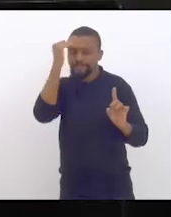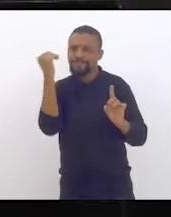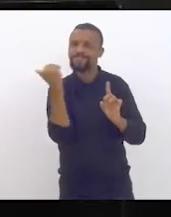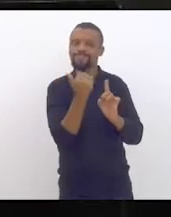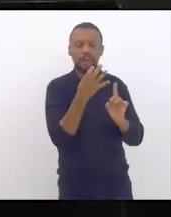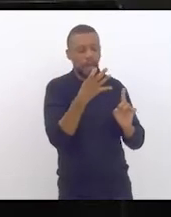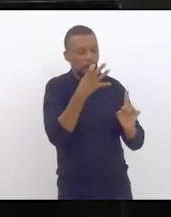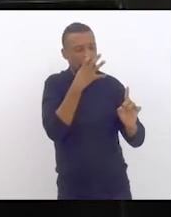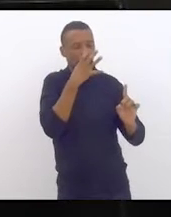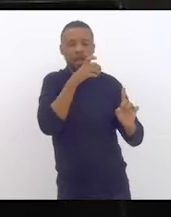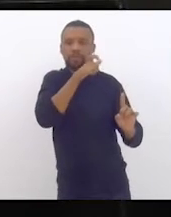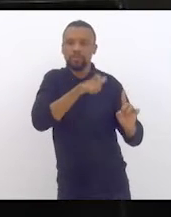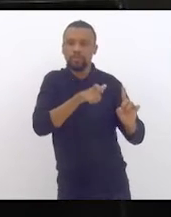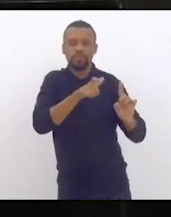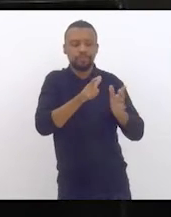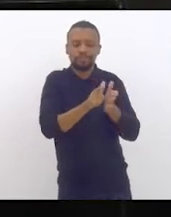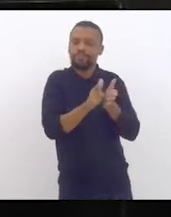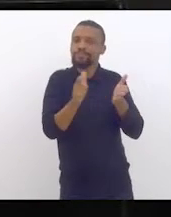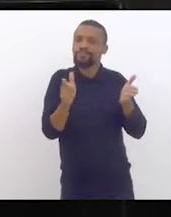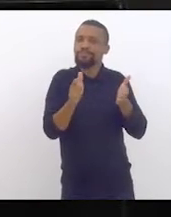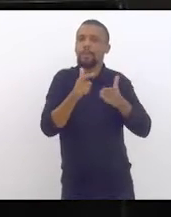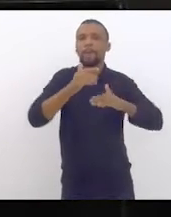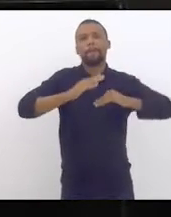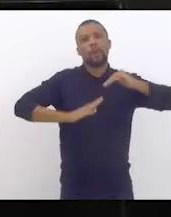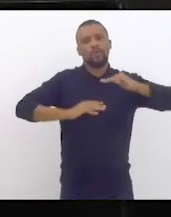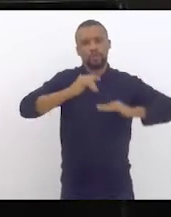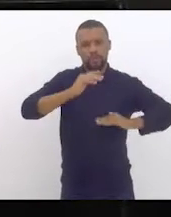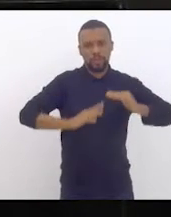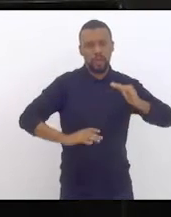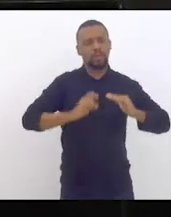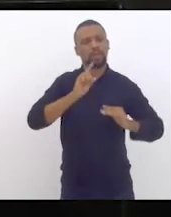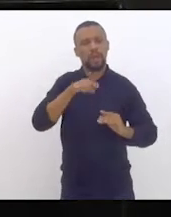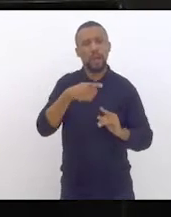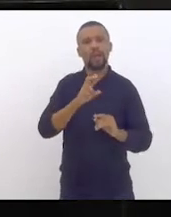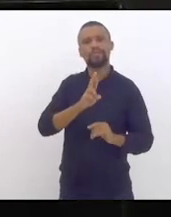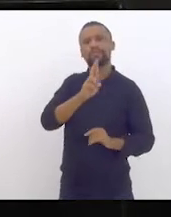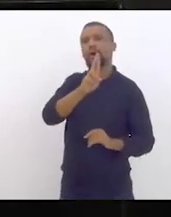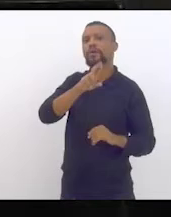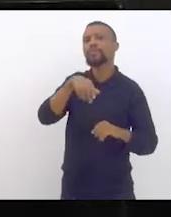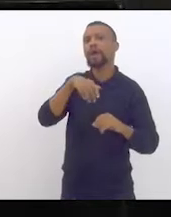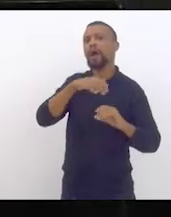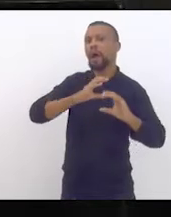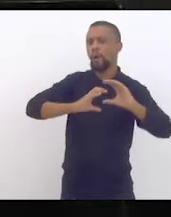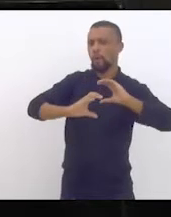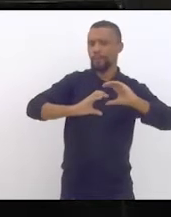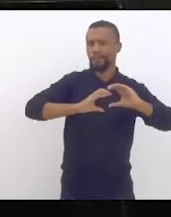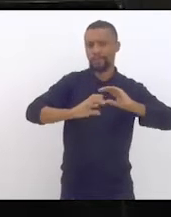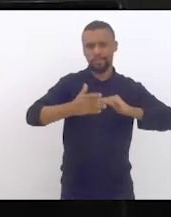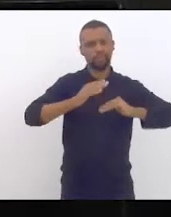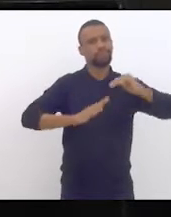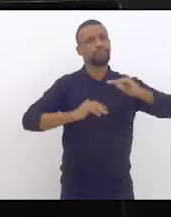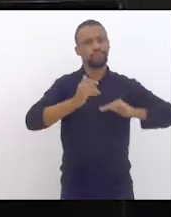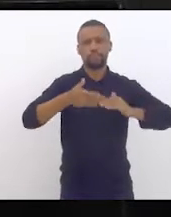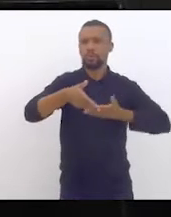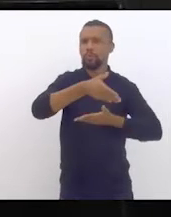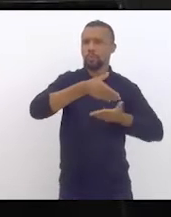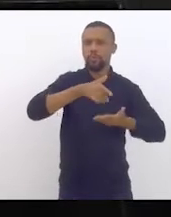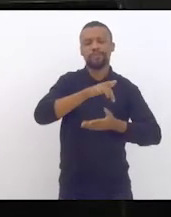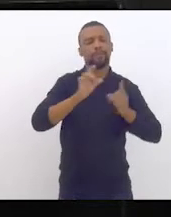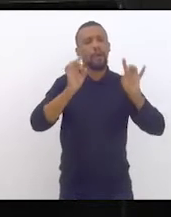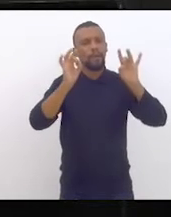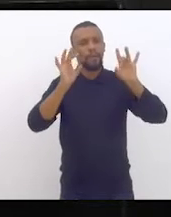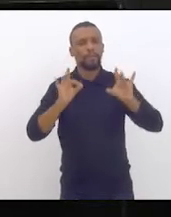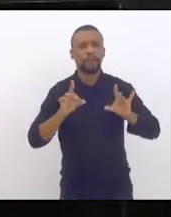e admiração por ser ele não é um comunicador é muito especial que temos